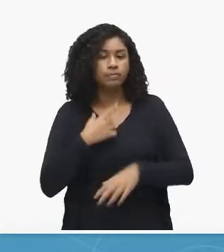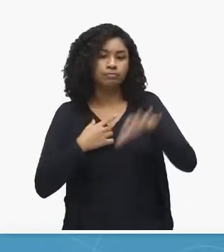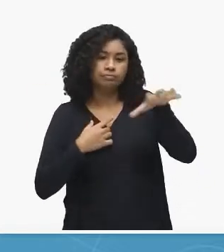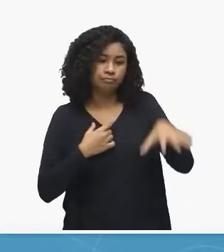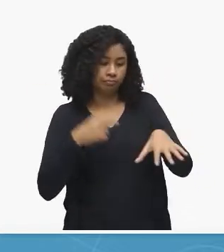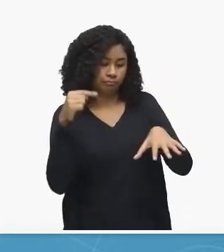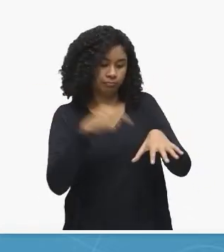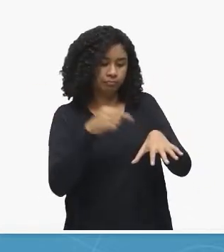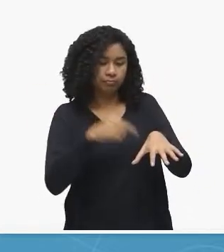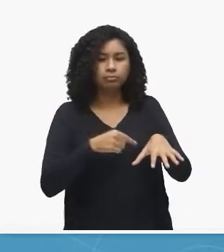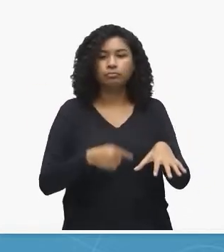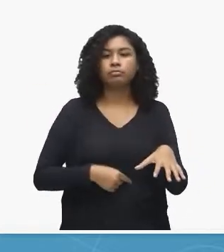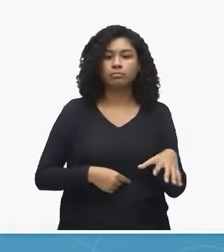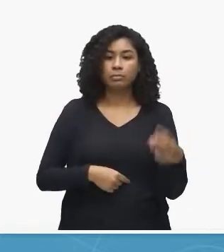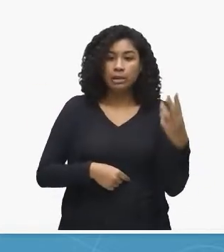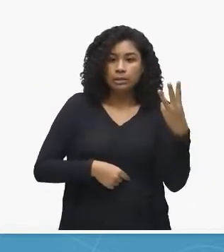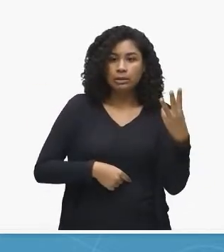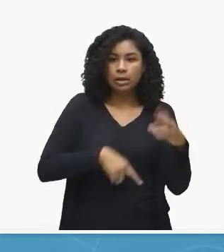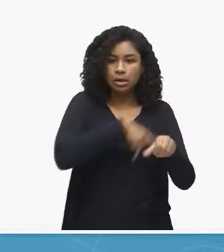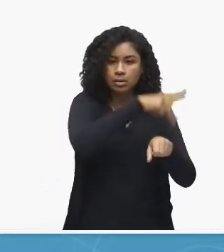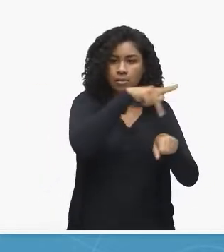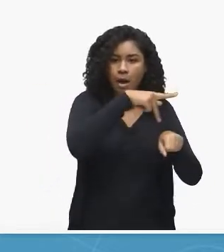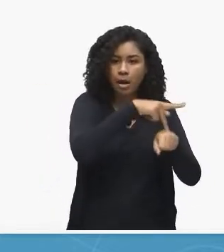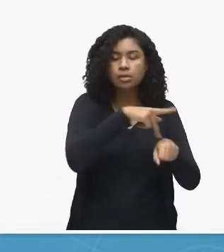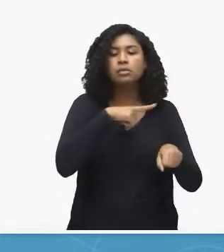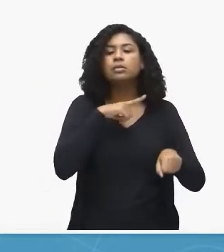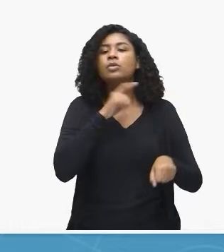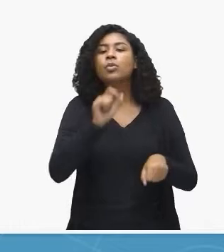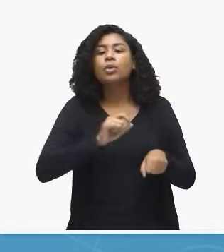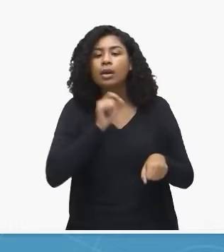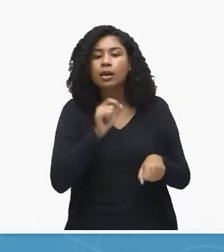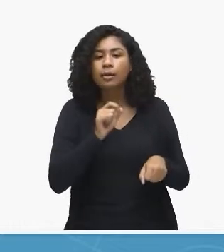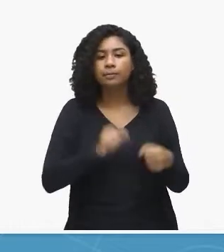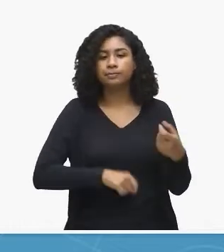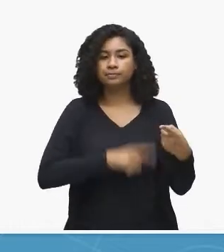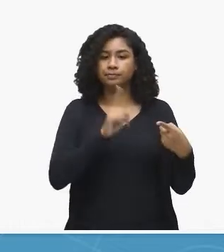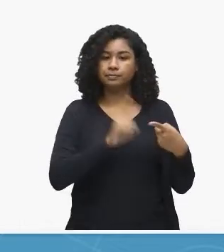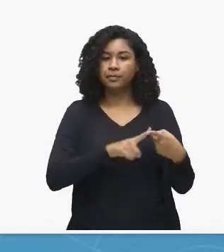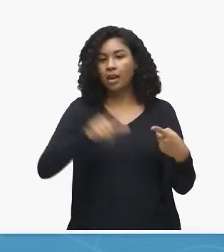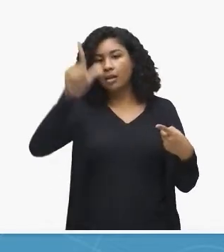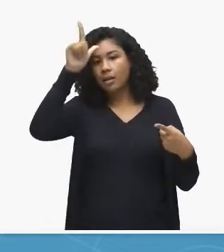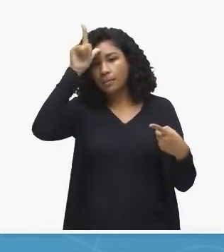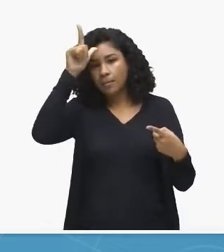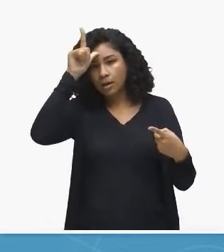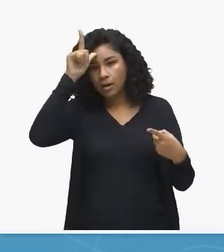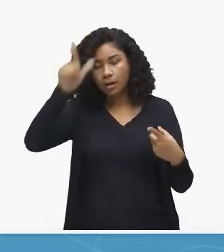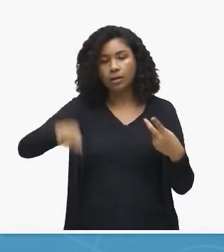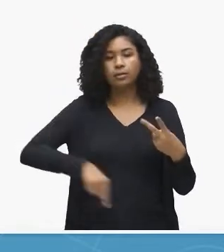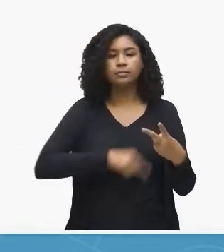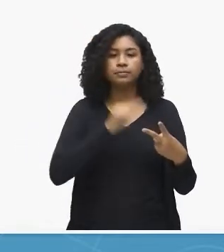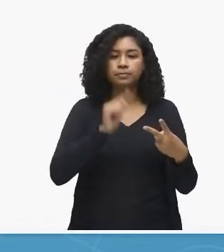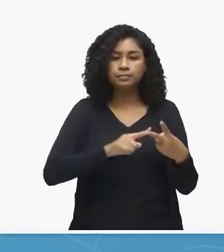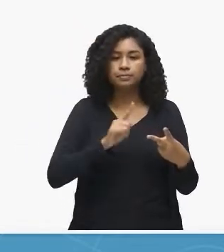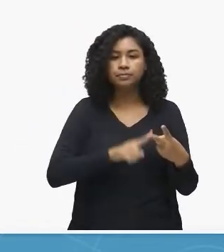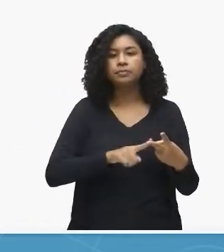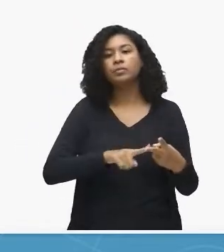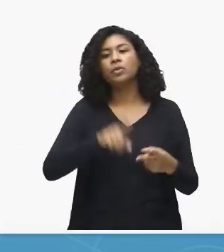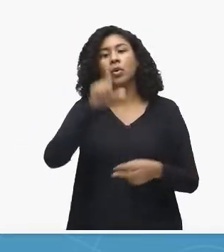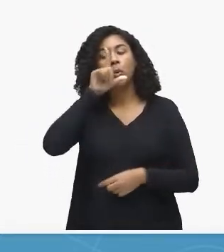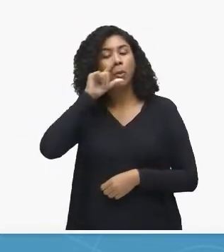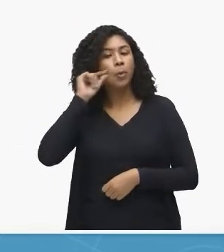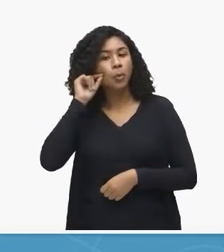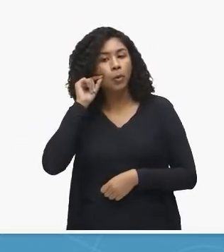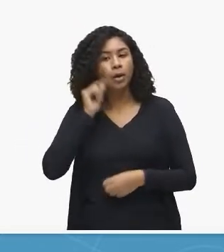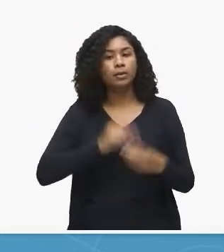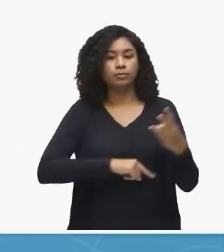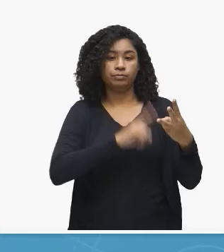Tríplice Aliança, formada pela Alemanha, Império Austro-Húngaro e a Itália, que